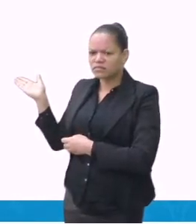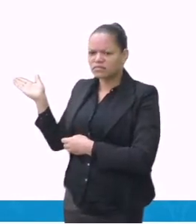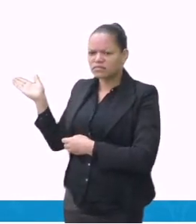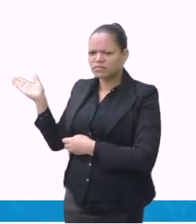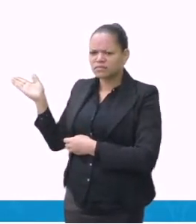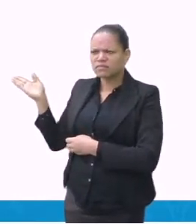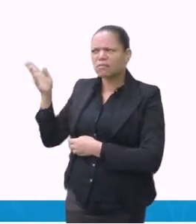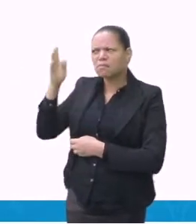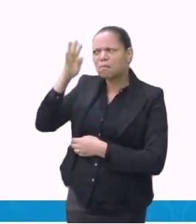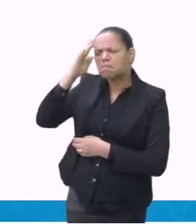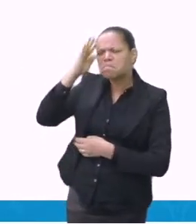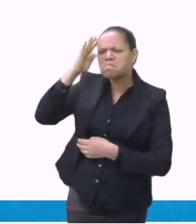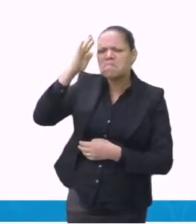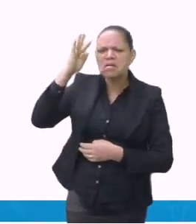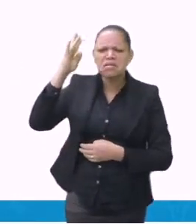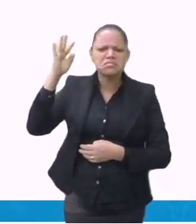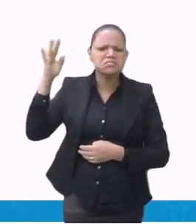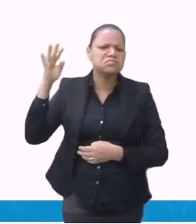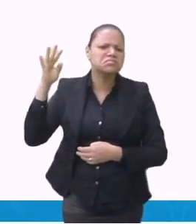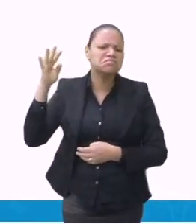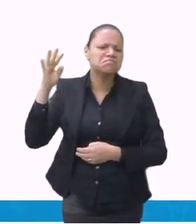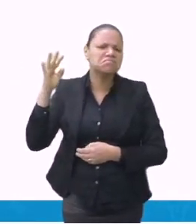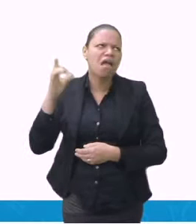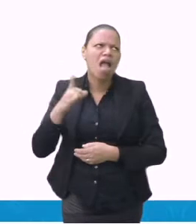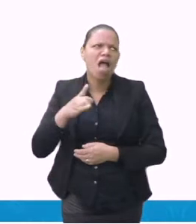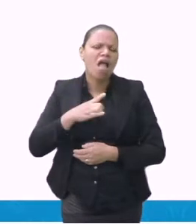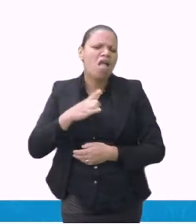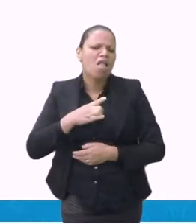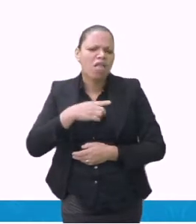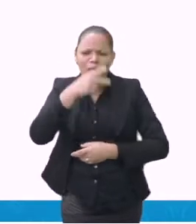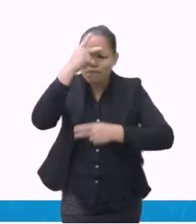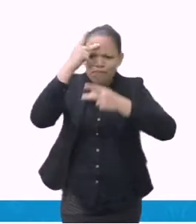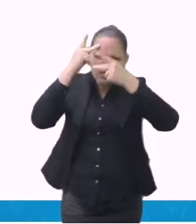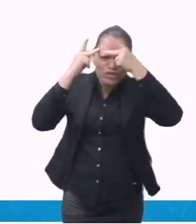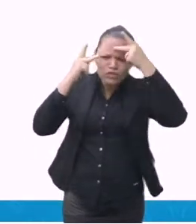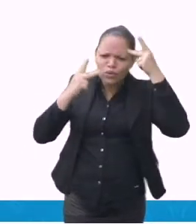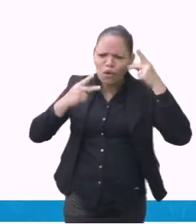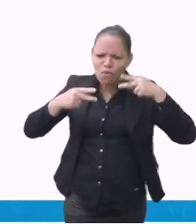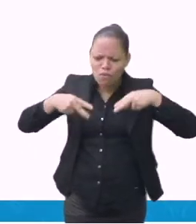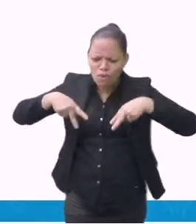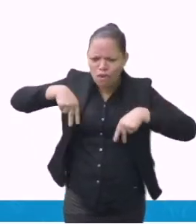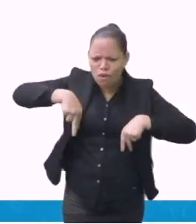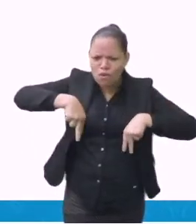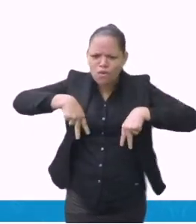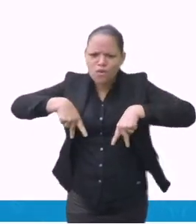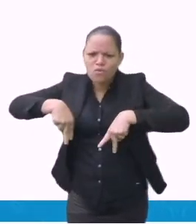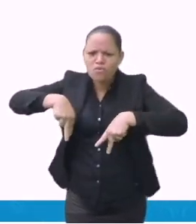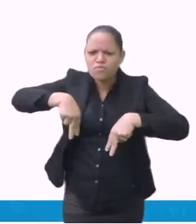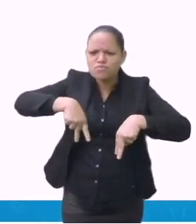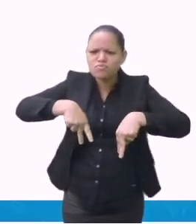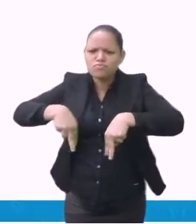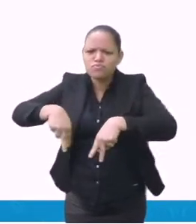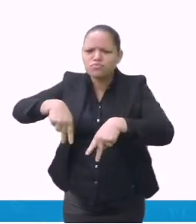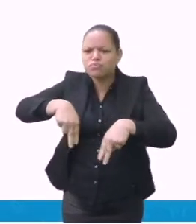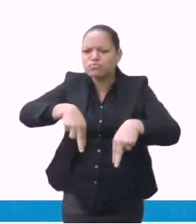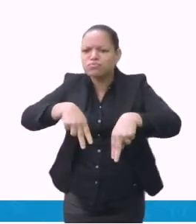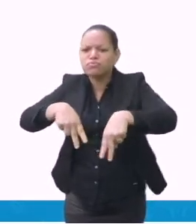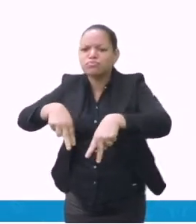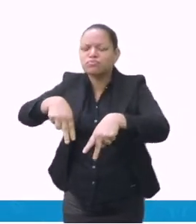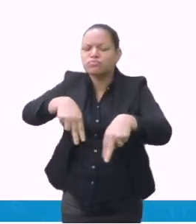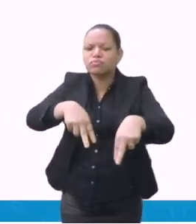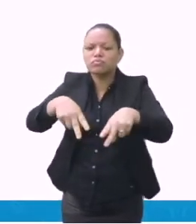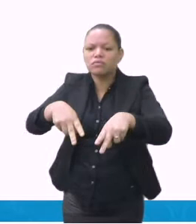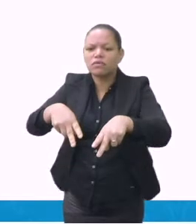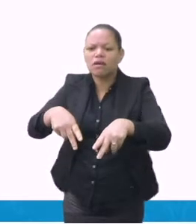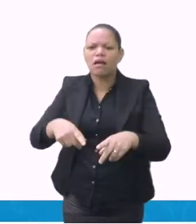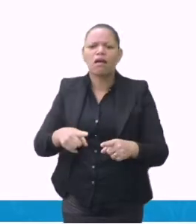que tem 2 pessoas passando por essa rua. Elas vão se encontrar em algum momento? Não, não é mesmo? Apenas se